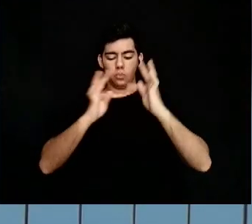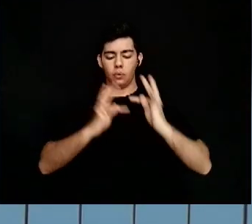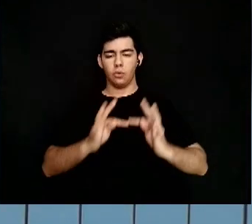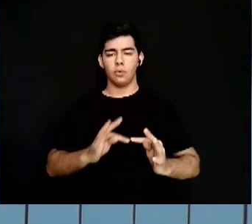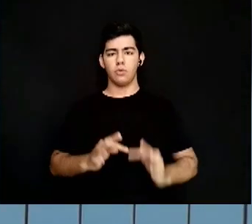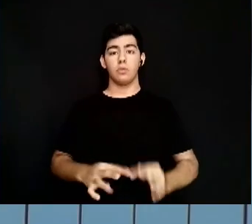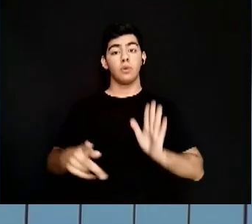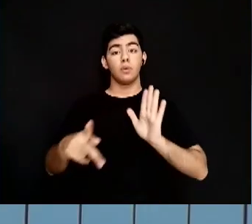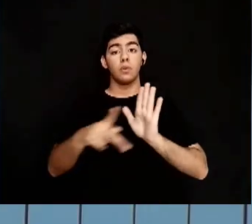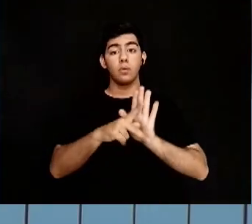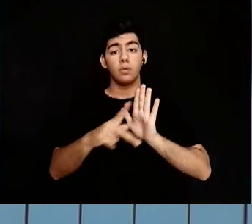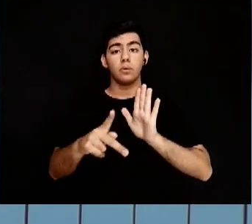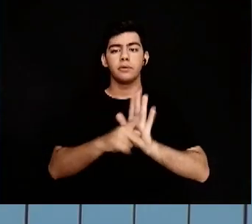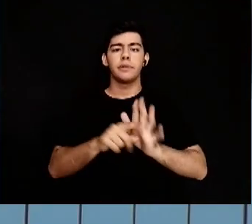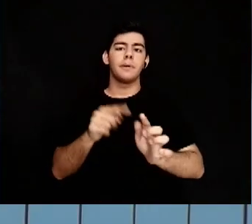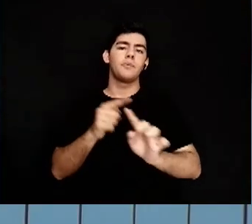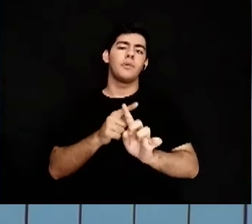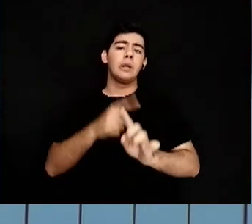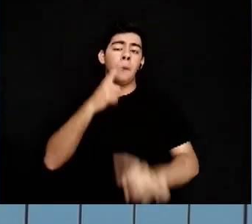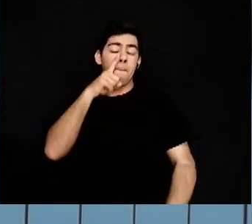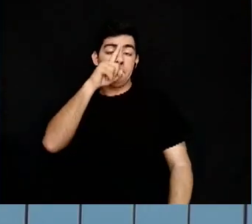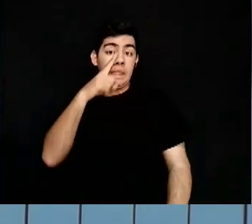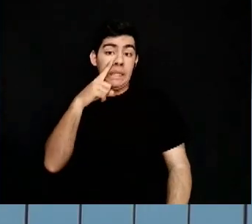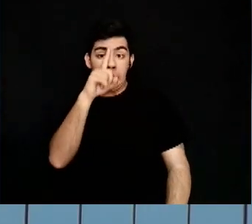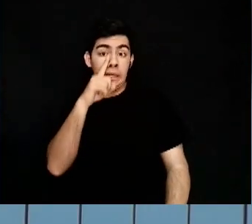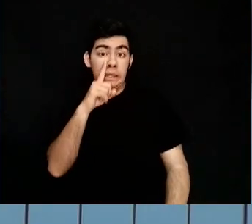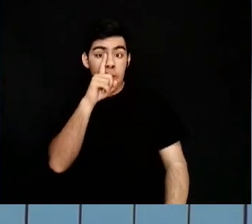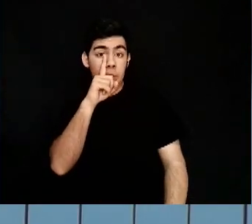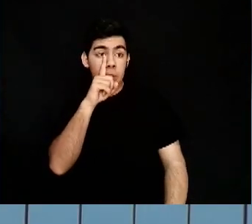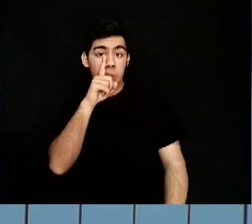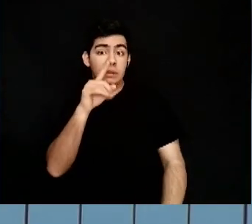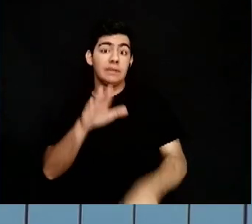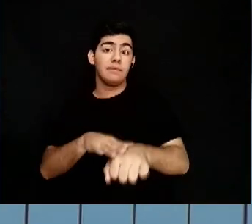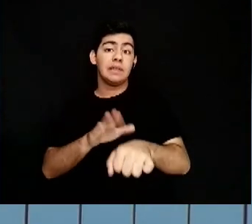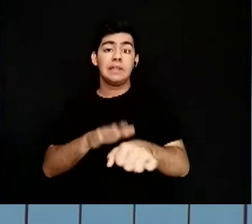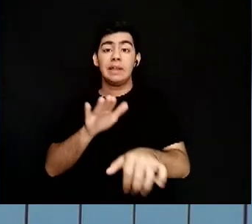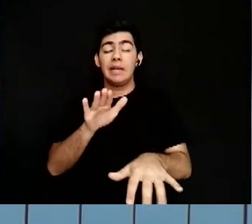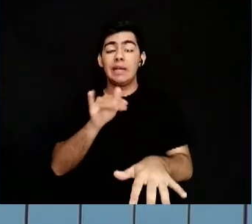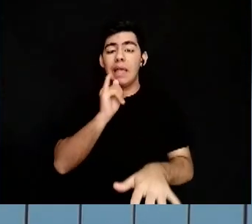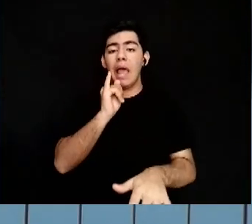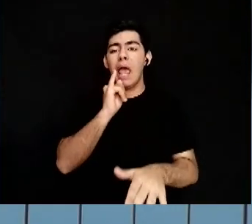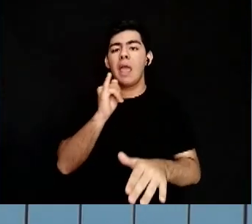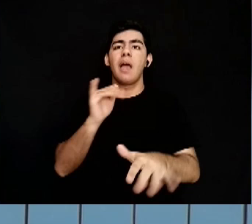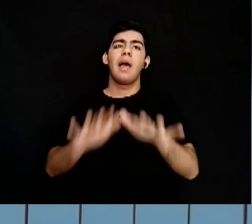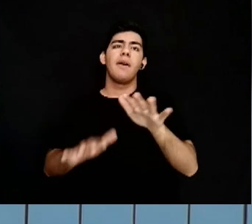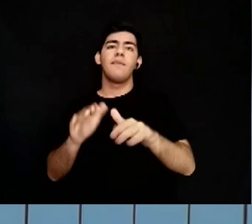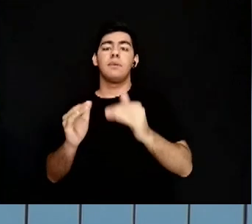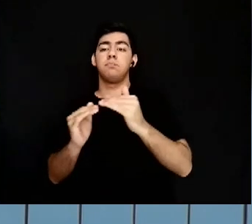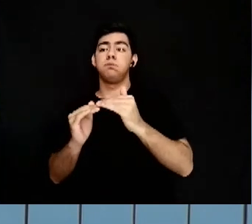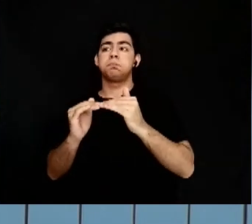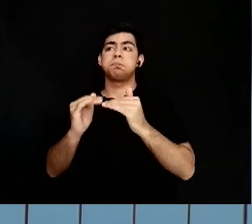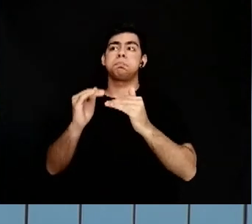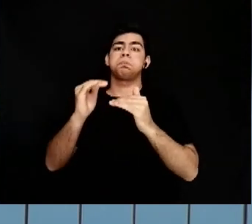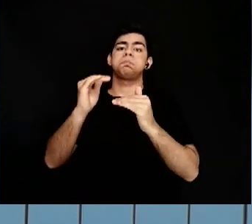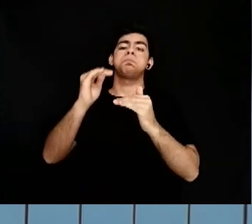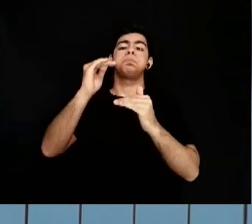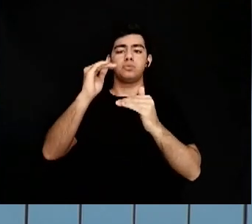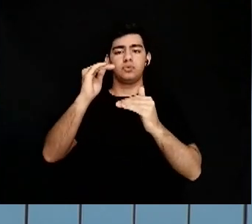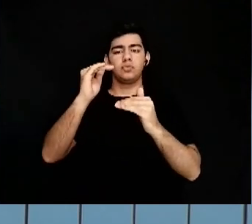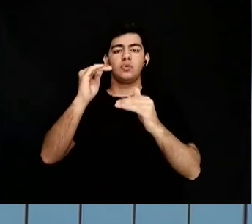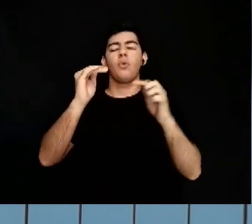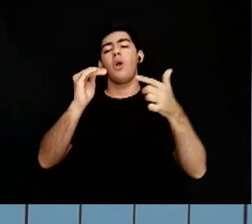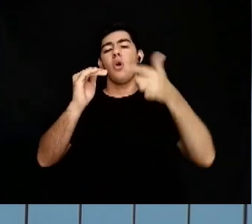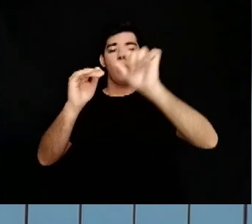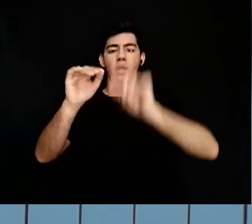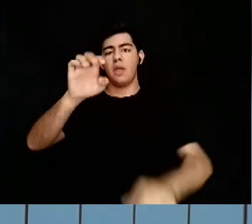um tratamento específico, porque o risco de evoluir para algo mais grave, ou até como uma